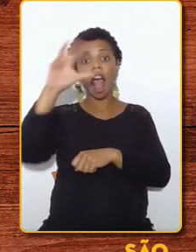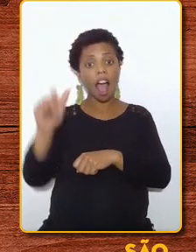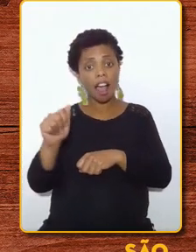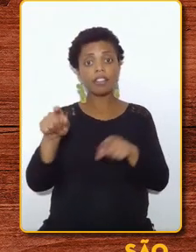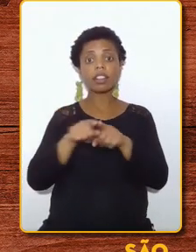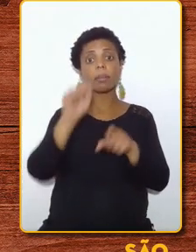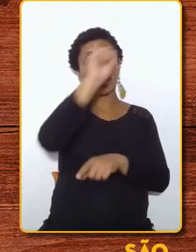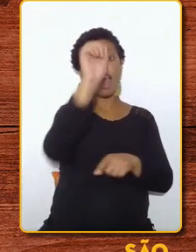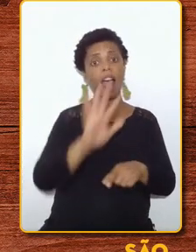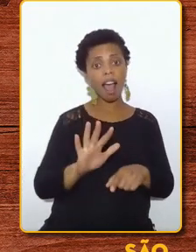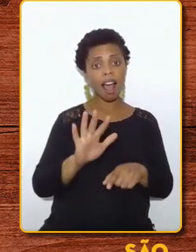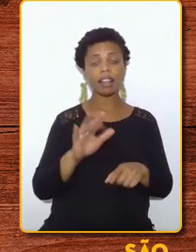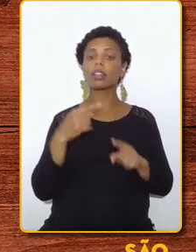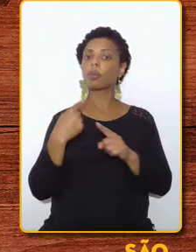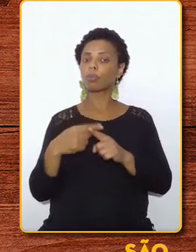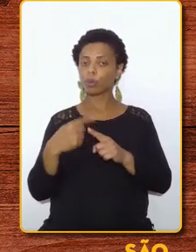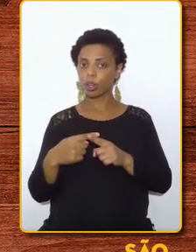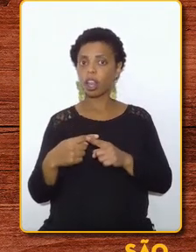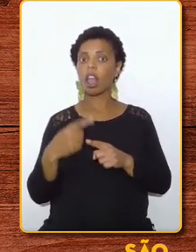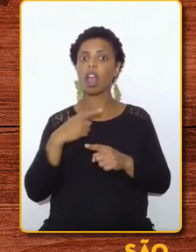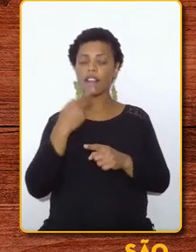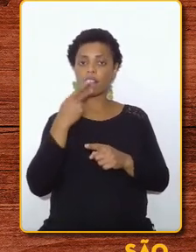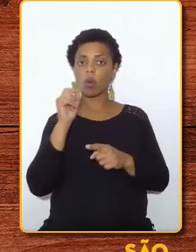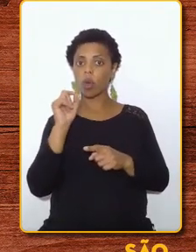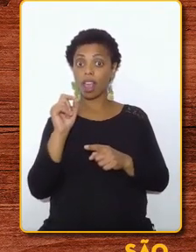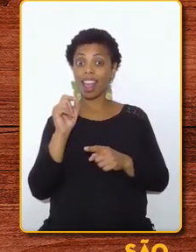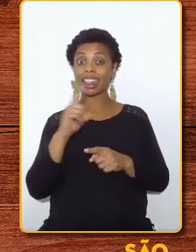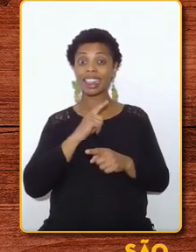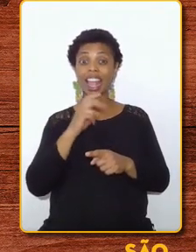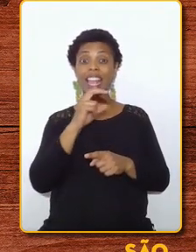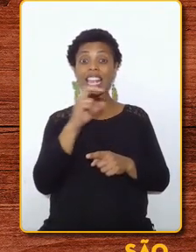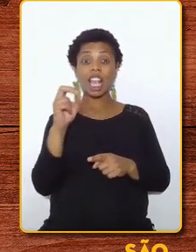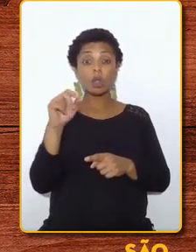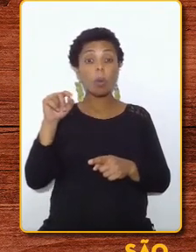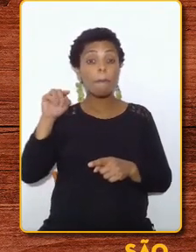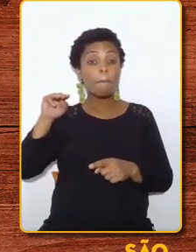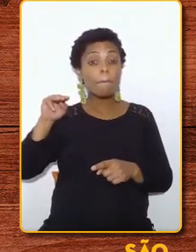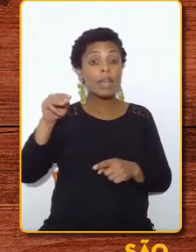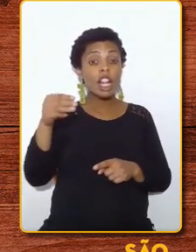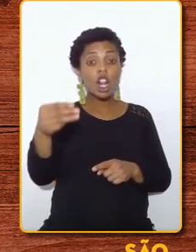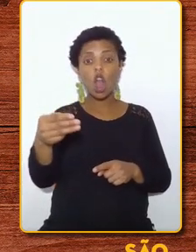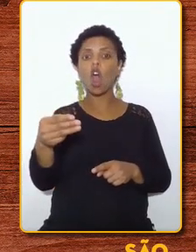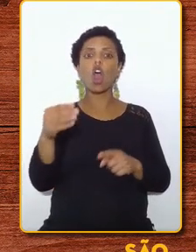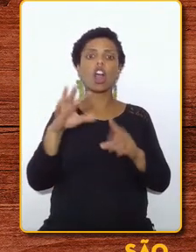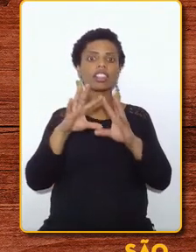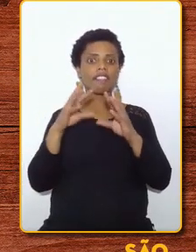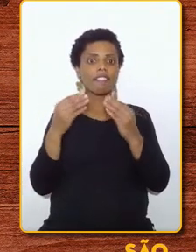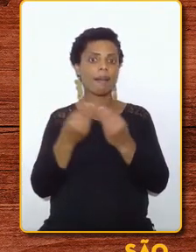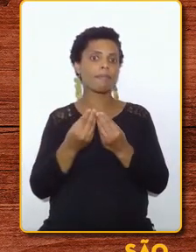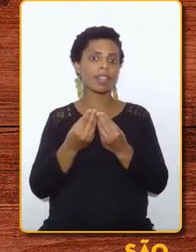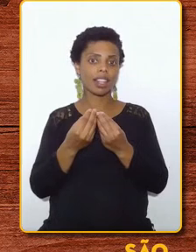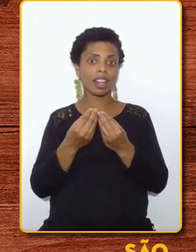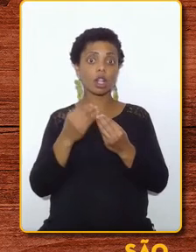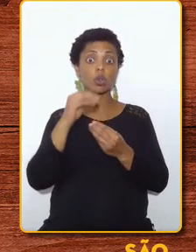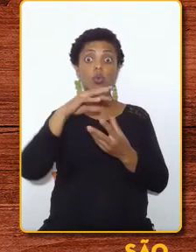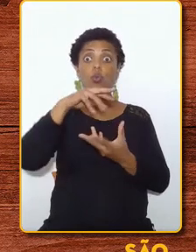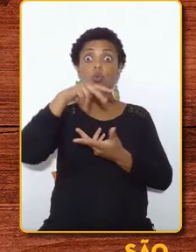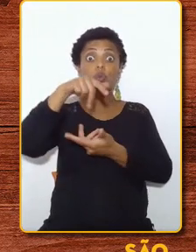500 milhões de agricultores familiares no mundo passando fome, de 1 milhão de pessoas que passam fome no mundo.